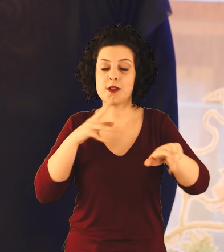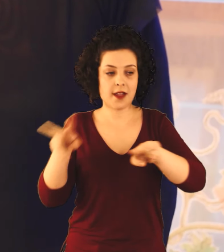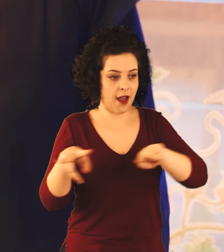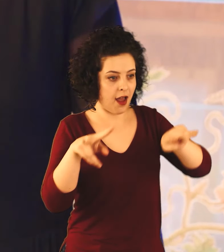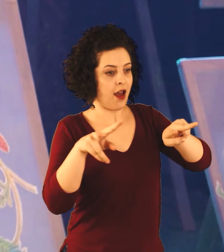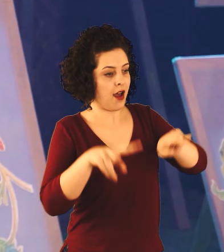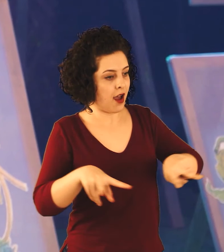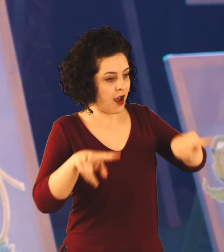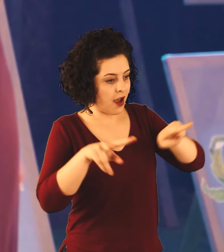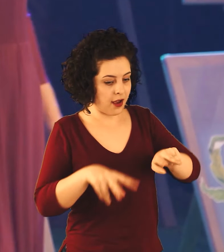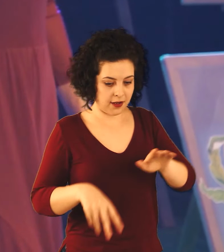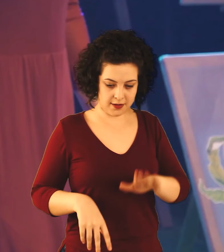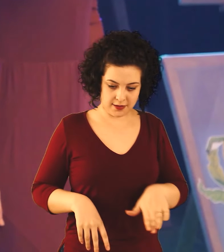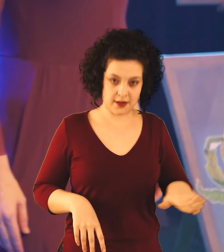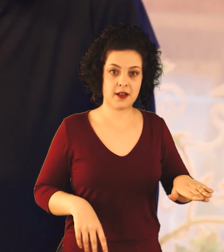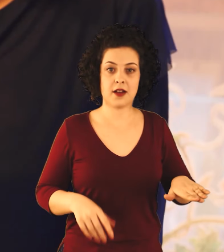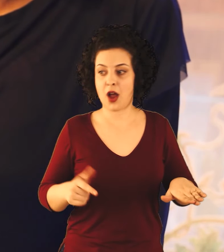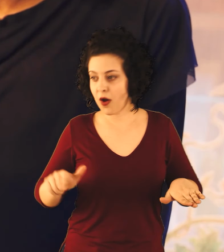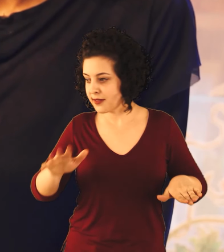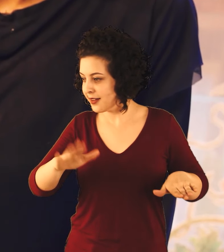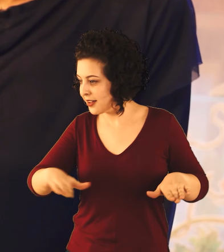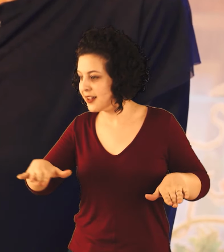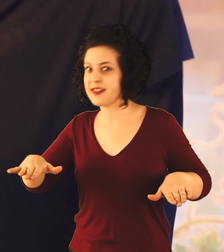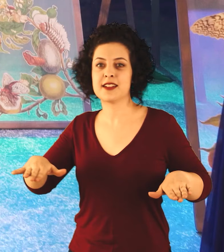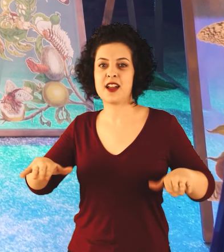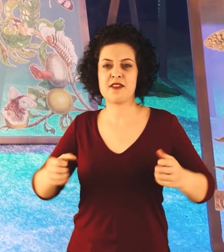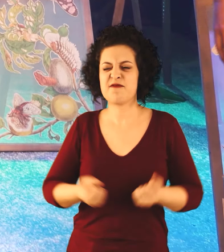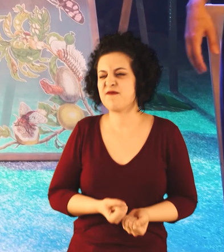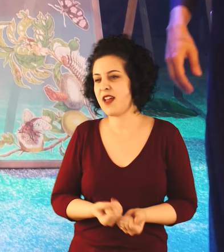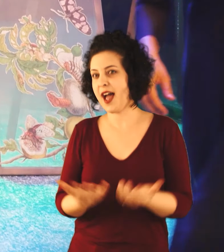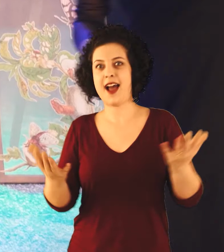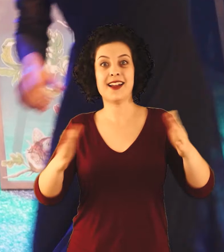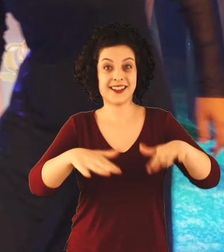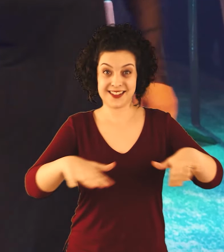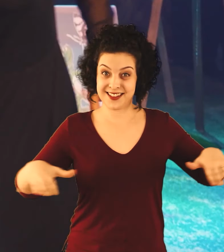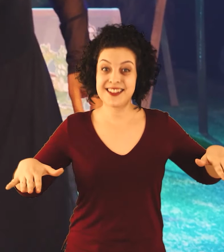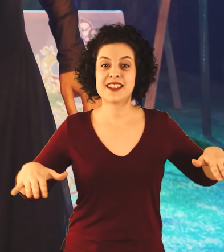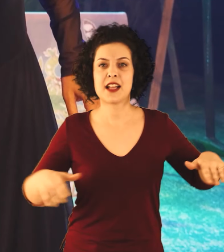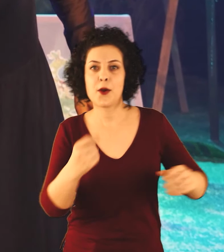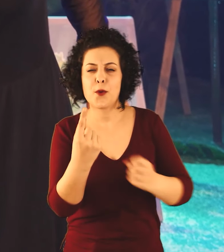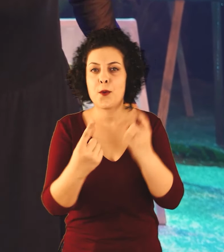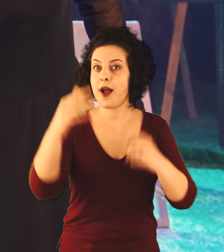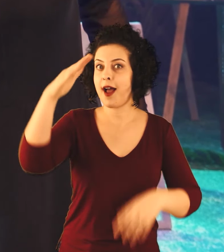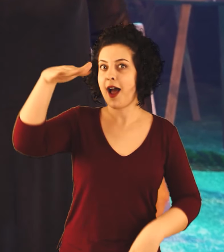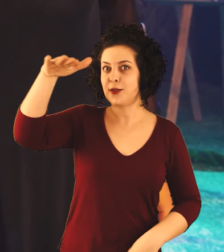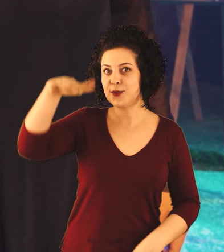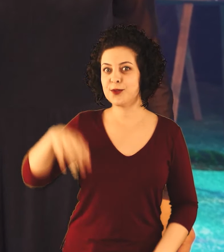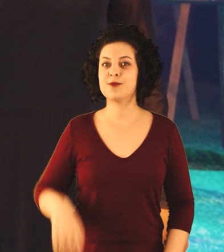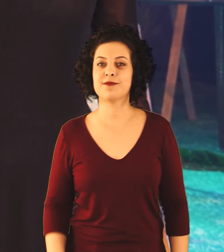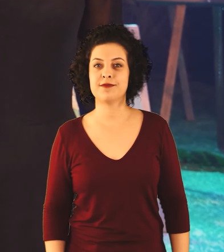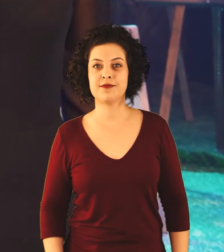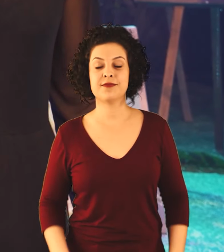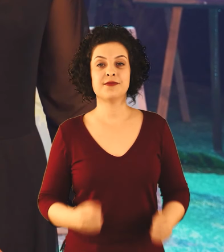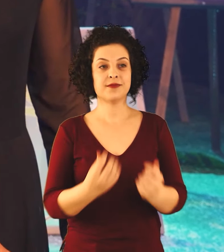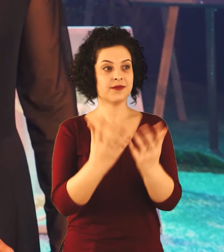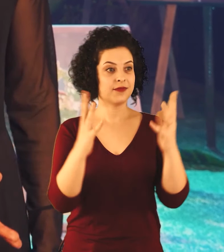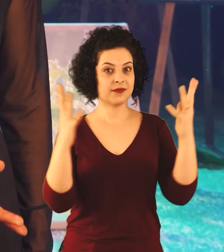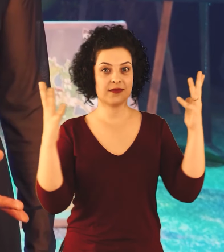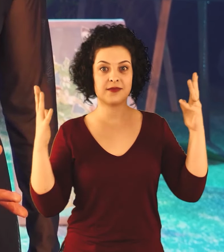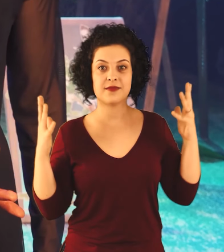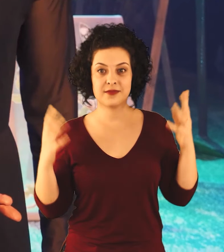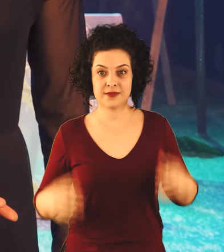pudessem ver. Uma criança. Outra criança. Muitas crianças. Alguns adultos. E a